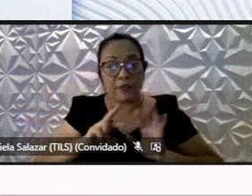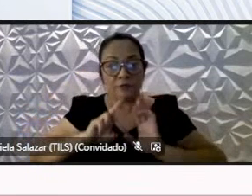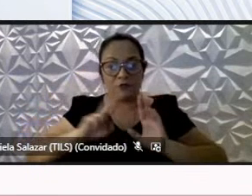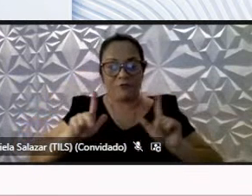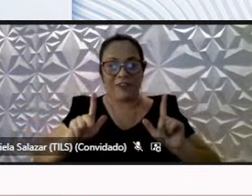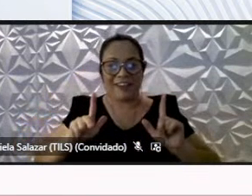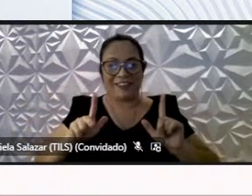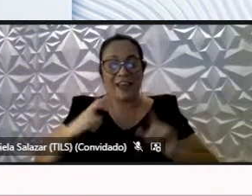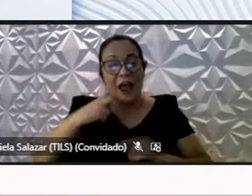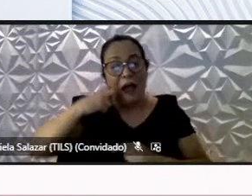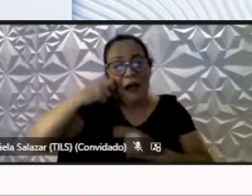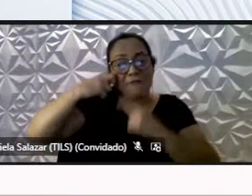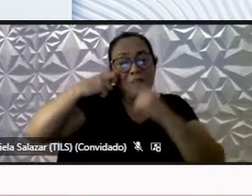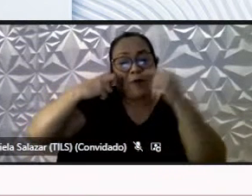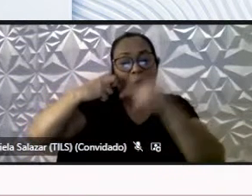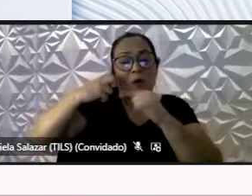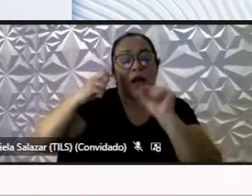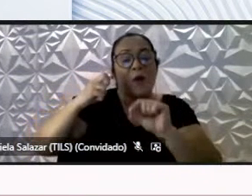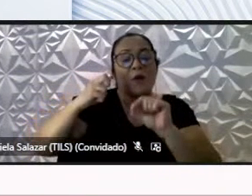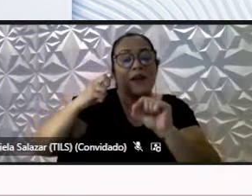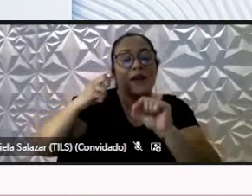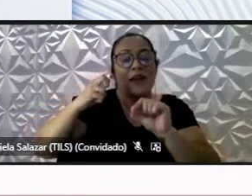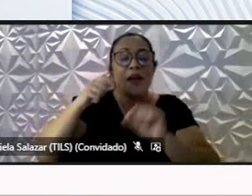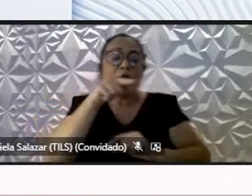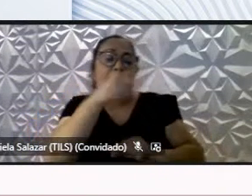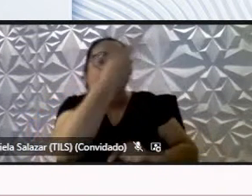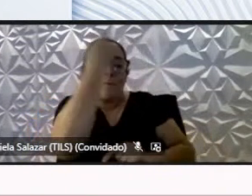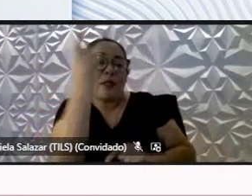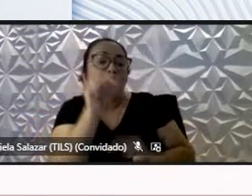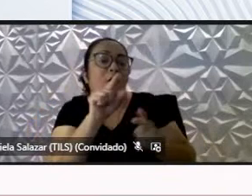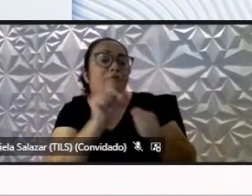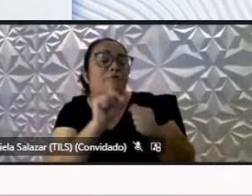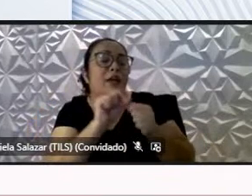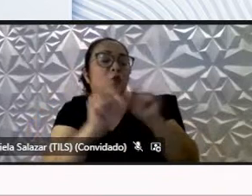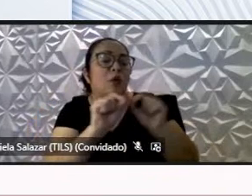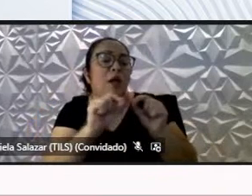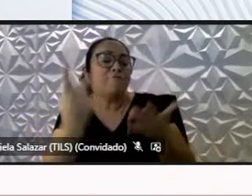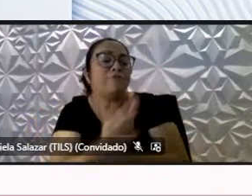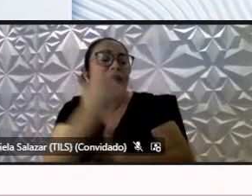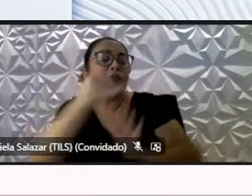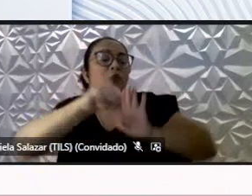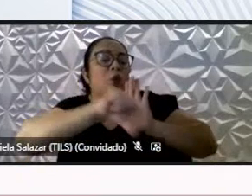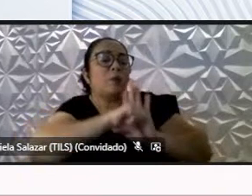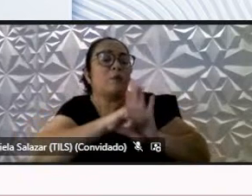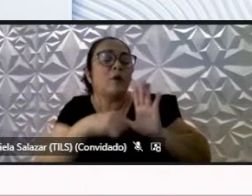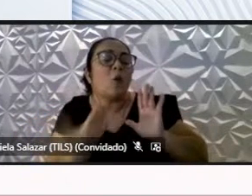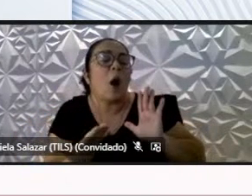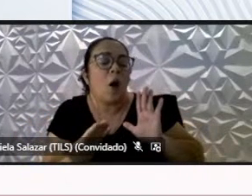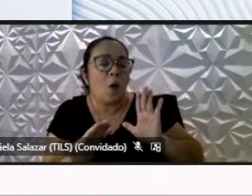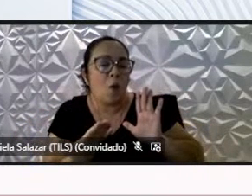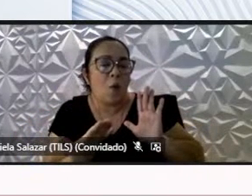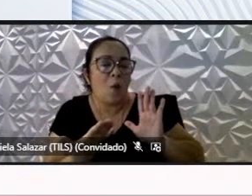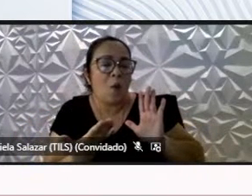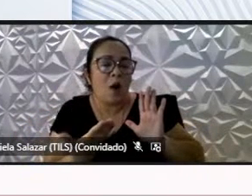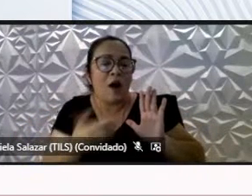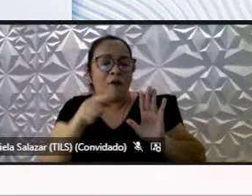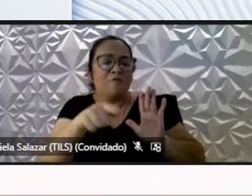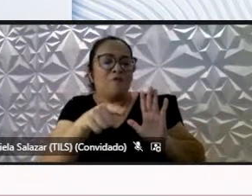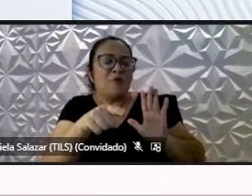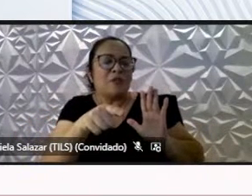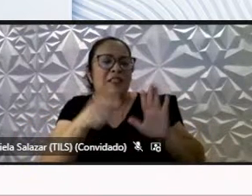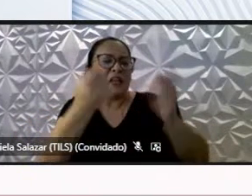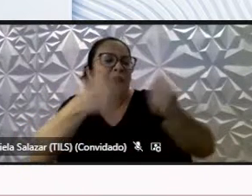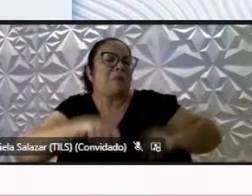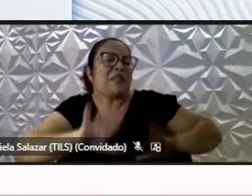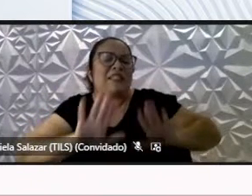se trata do sujeito, mas do que ele fez. Então, o que dizemos nesse espaço não é tenha vergonha de si mesmo,